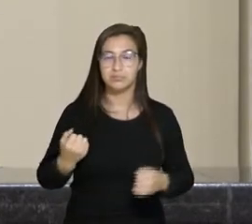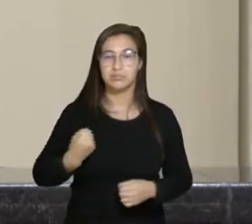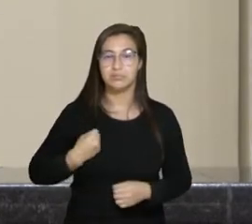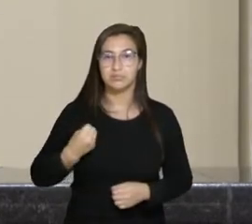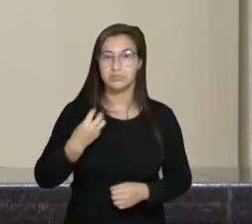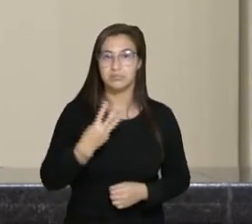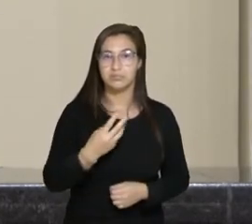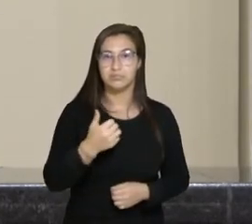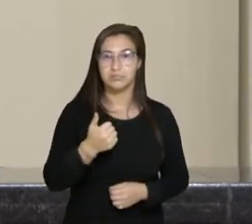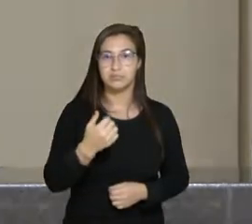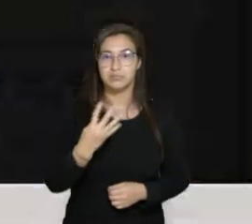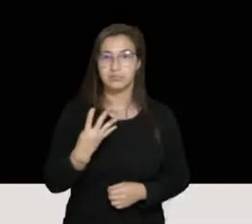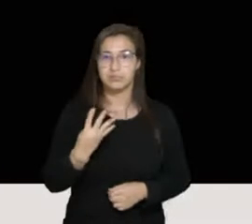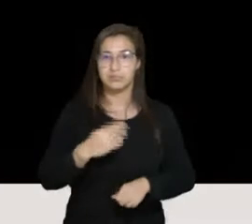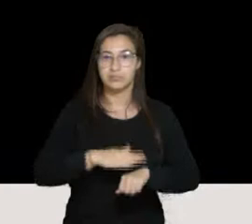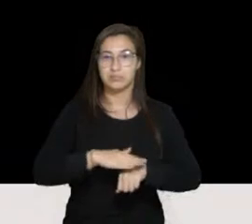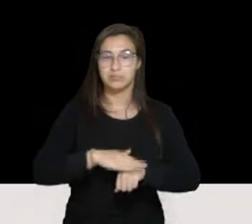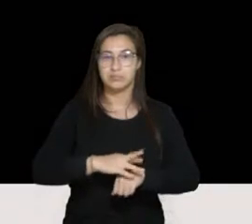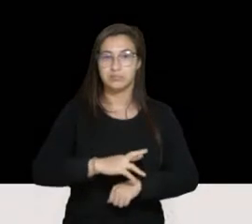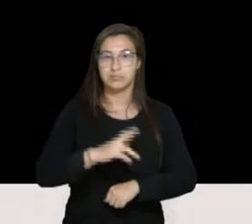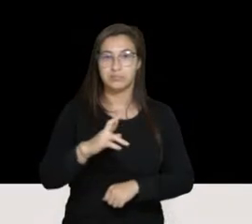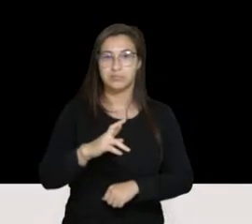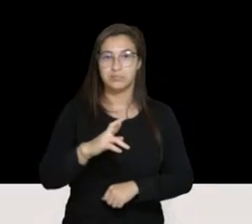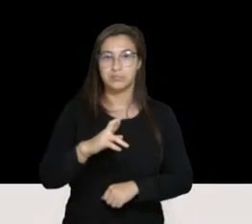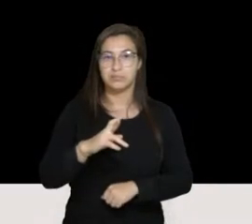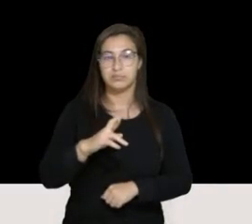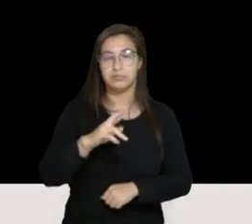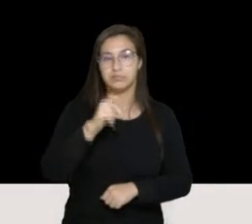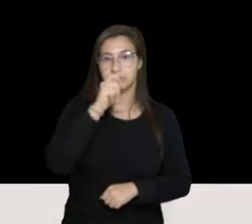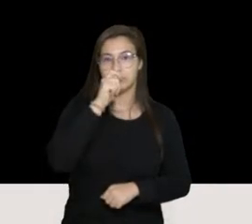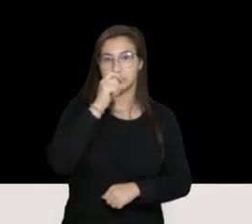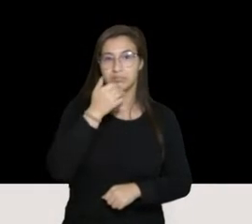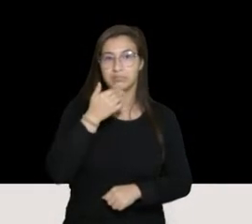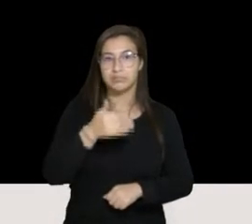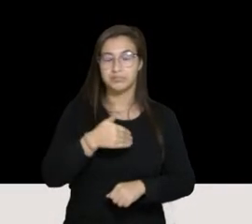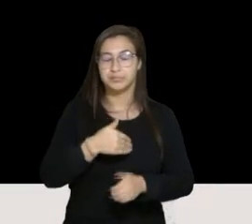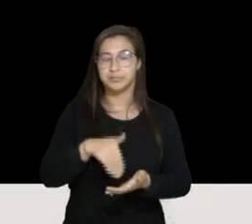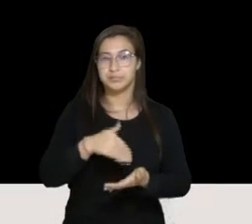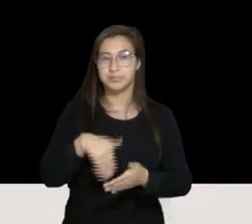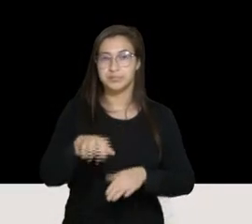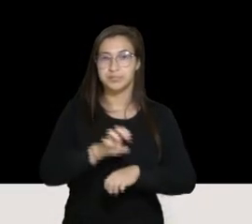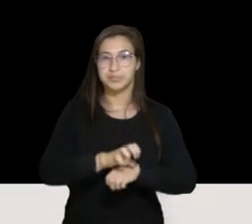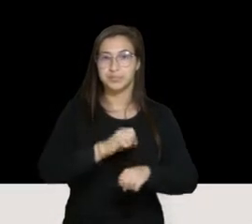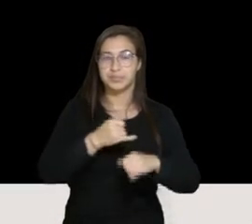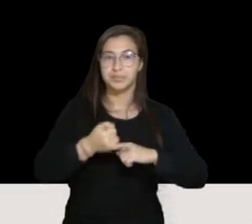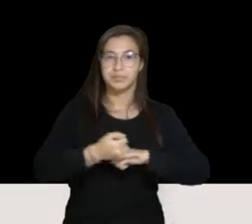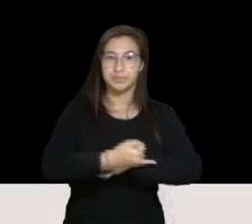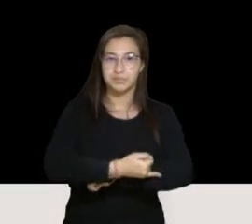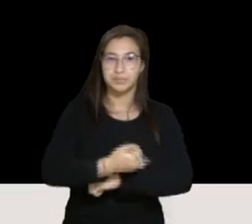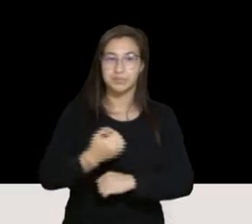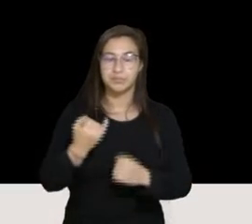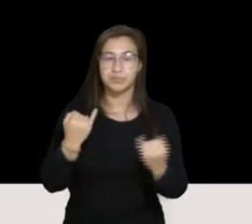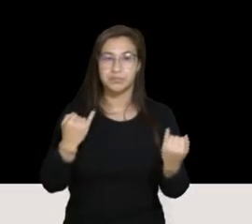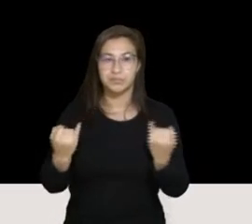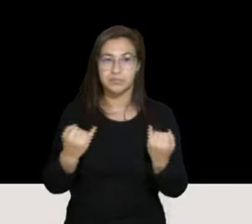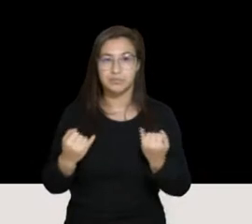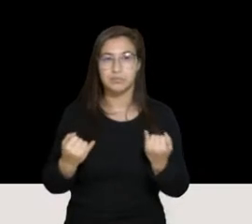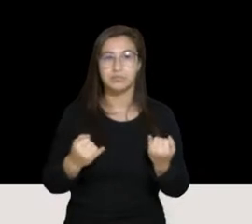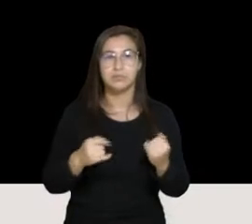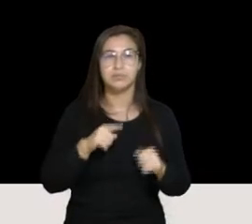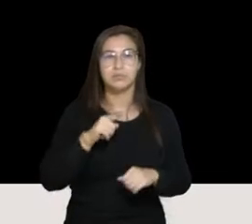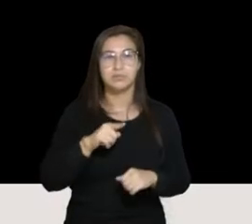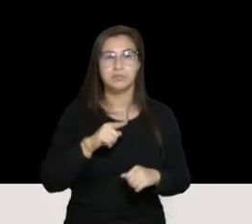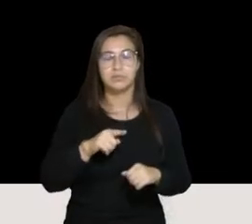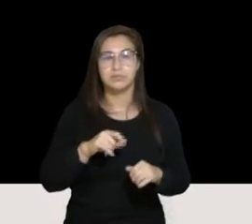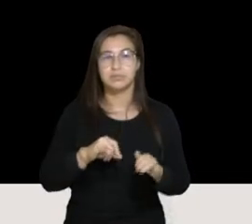314 Deputado de homem solicitando ao secretário de estado da infraestrutura informações acerca dos